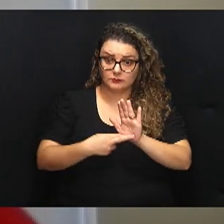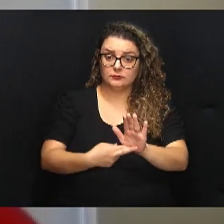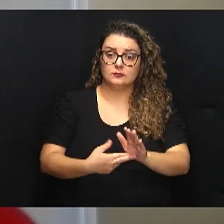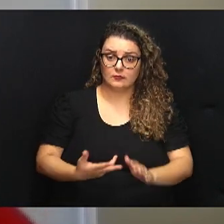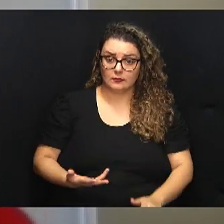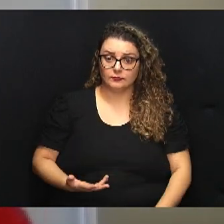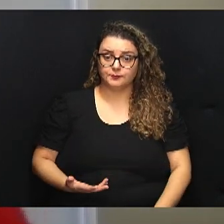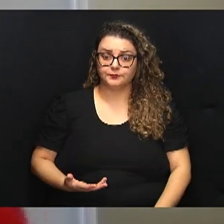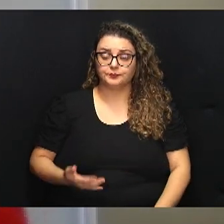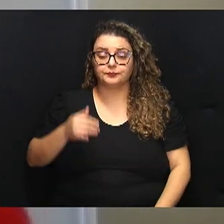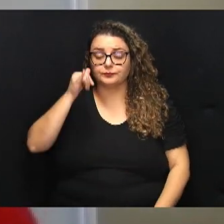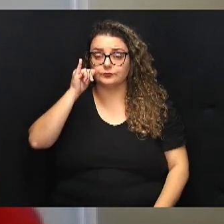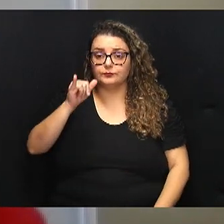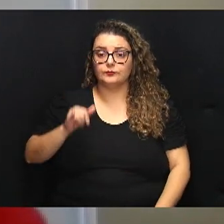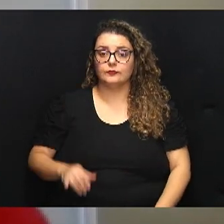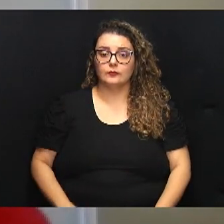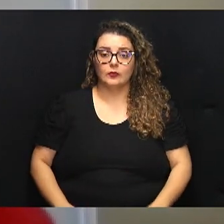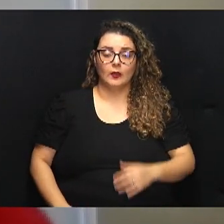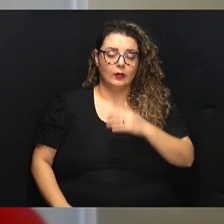a evitar